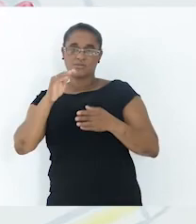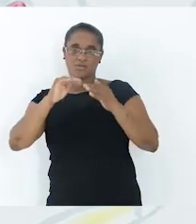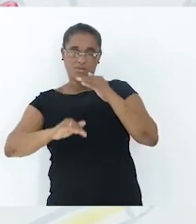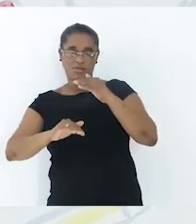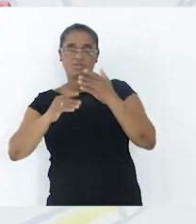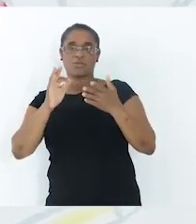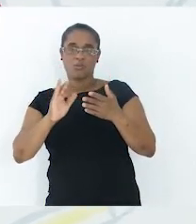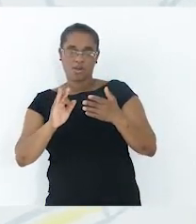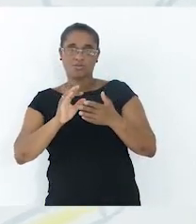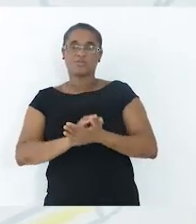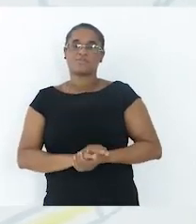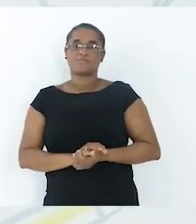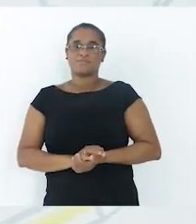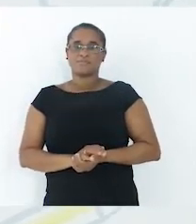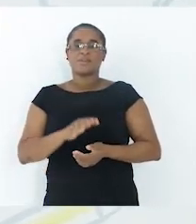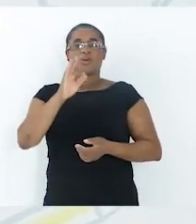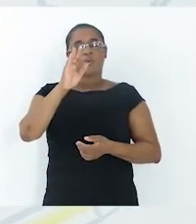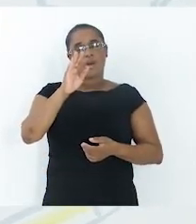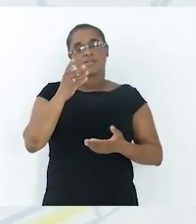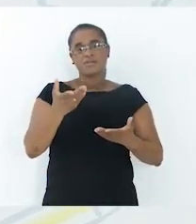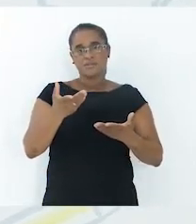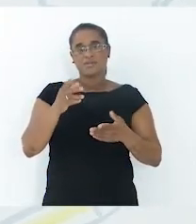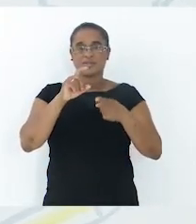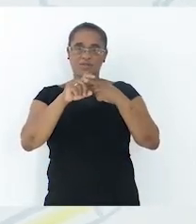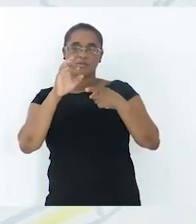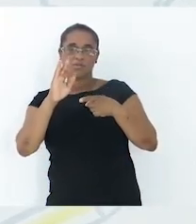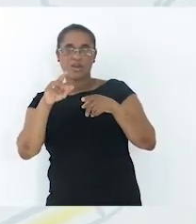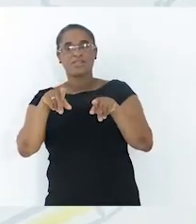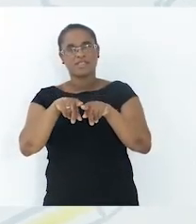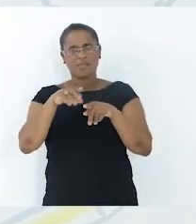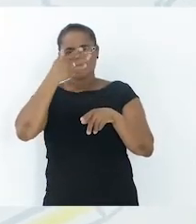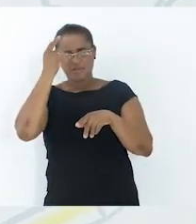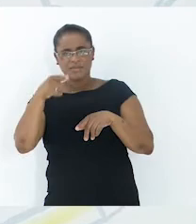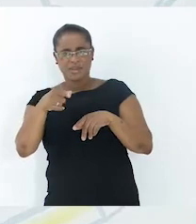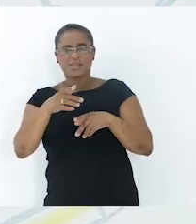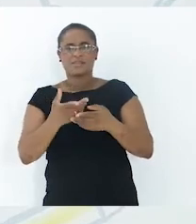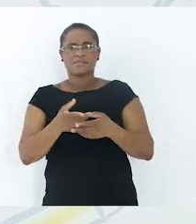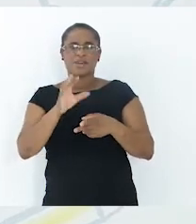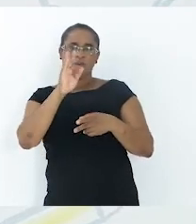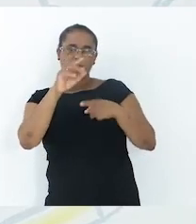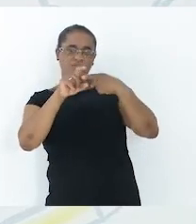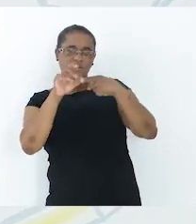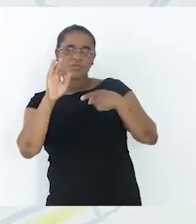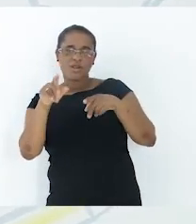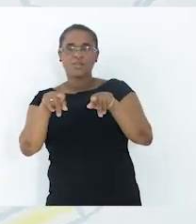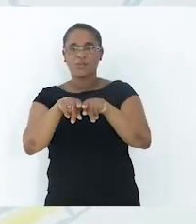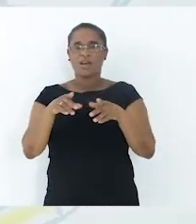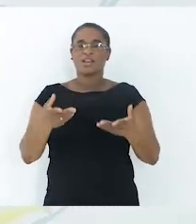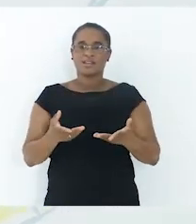sobre 4. O 4 dividido por 4 dá para simplificar. 4 dividido por 4 dá igual